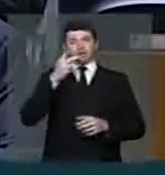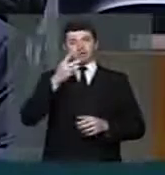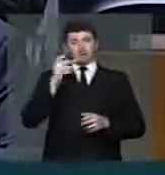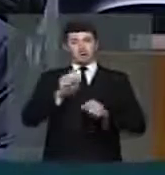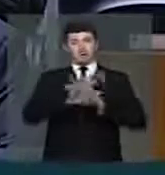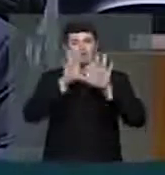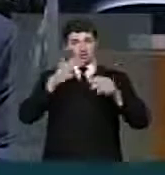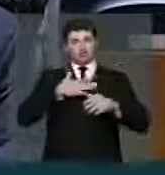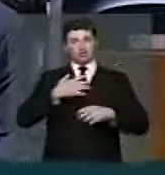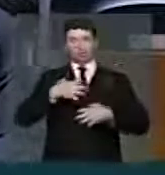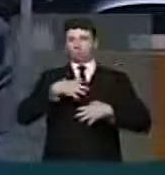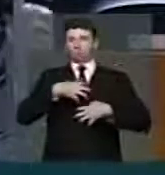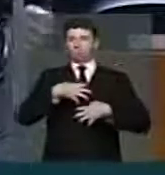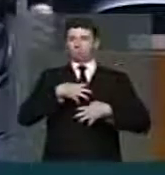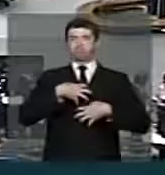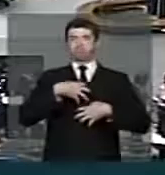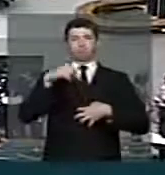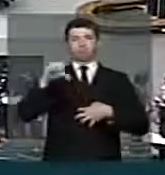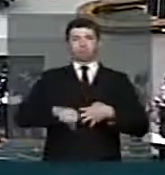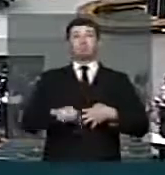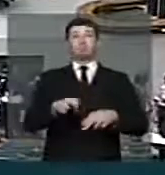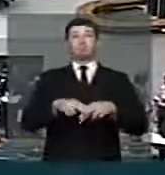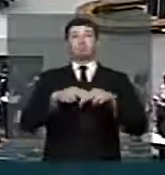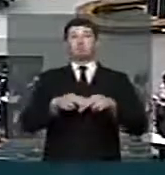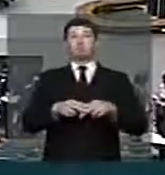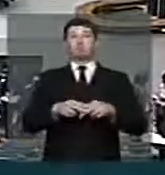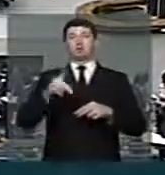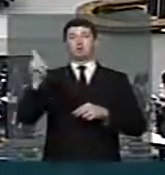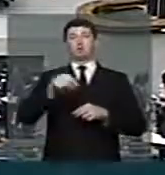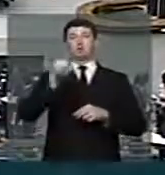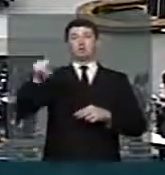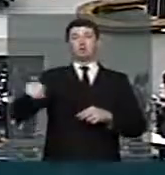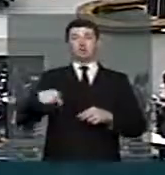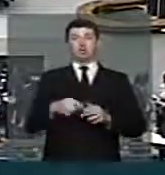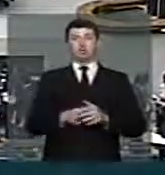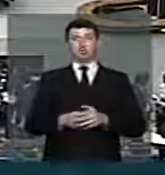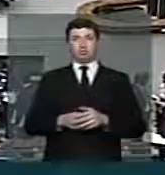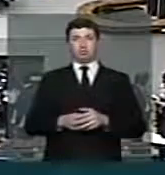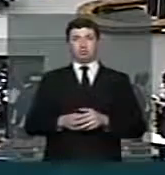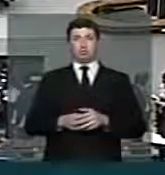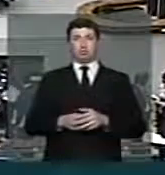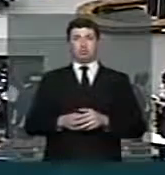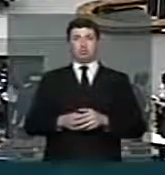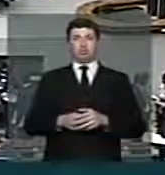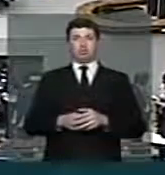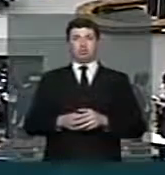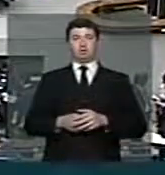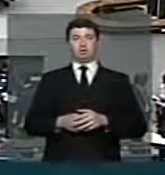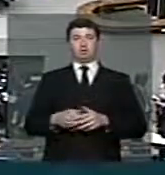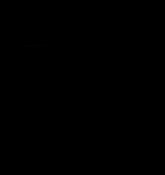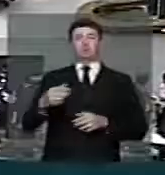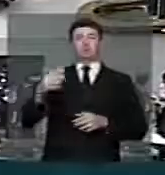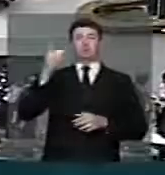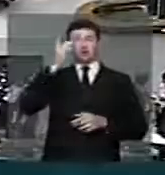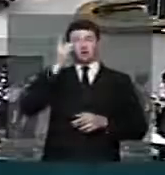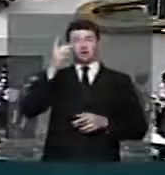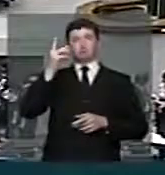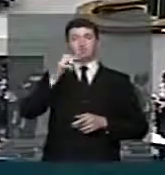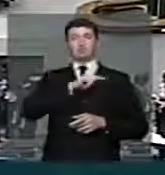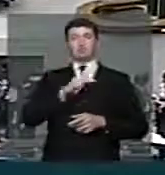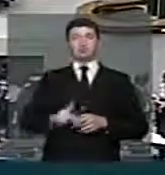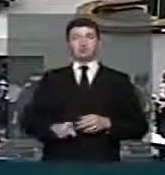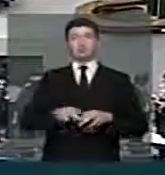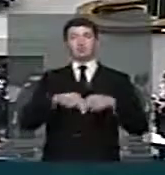deixar claro a minha insatisfação, presidente, com relação ao veto da chefe do Executivo Federal quanto